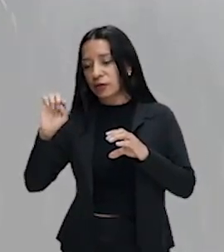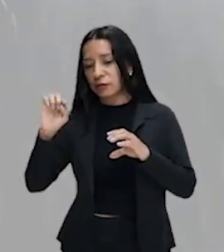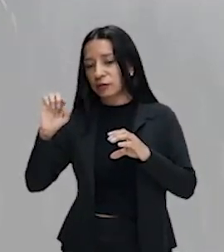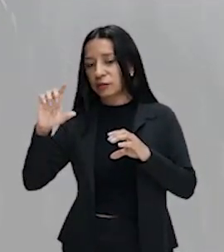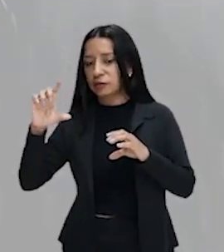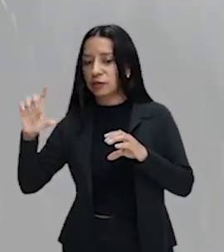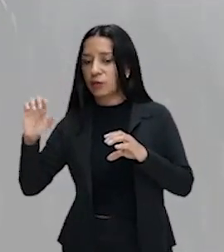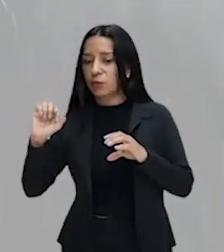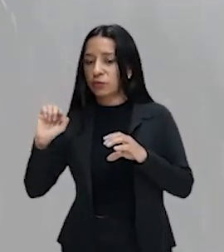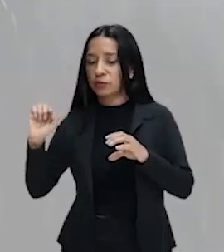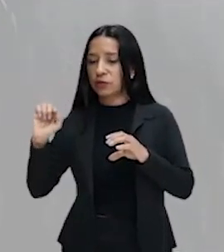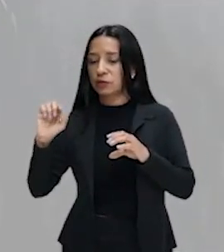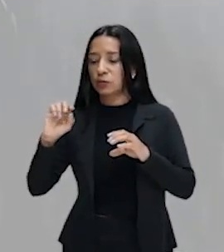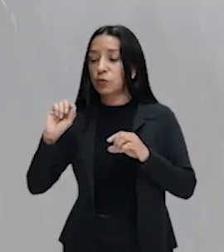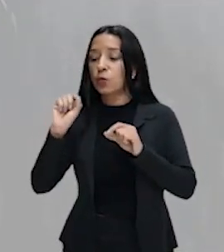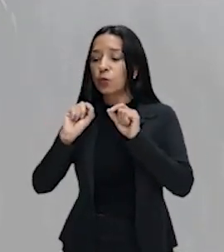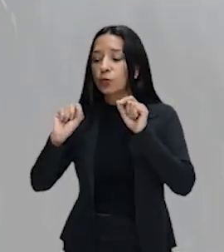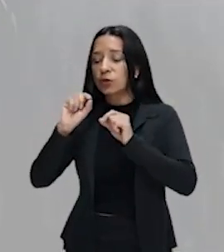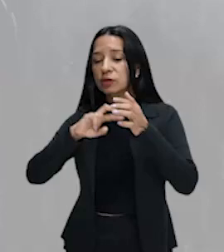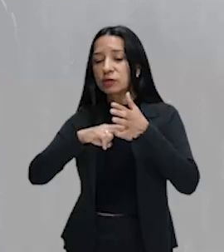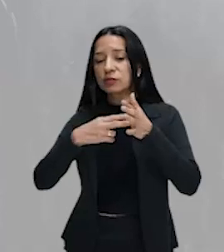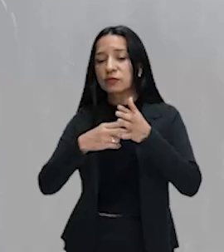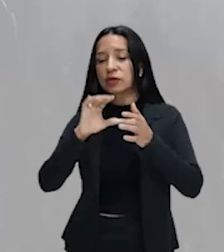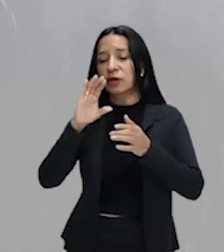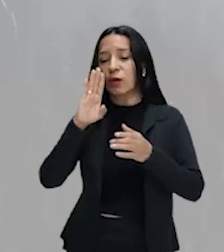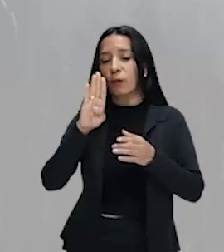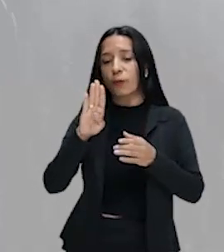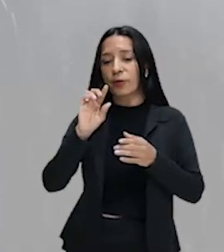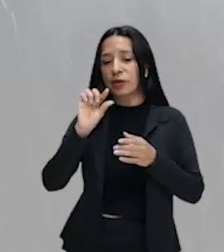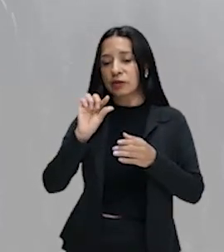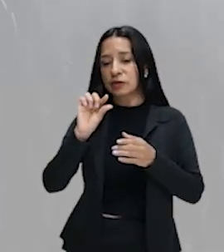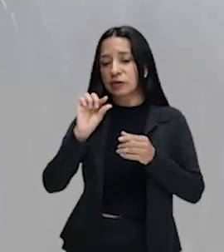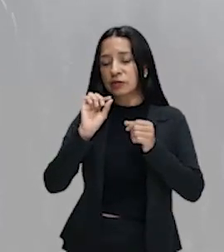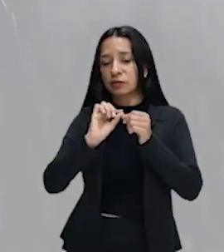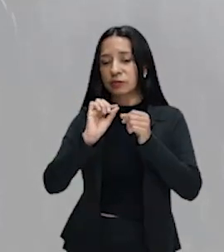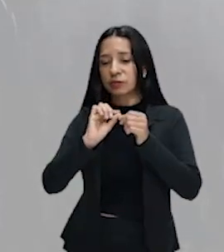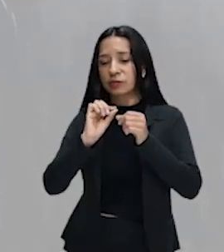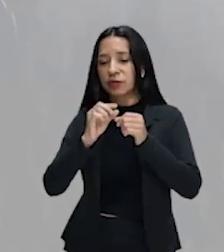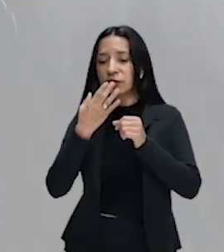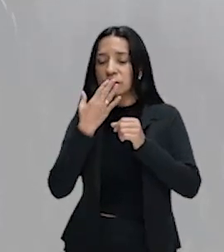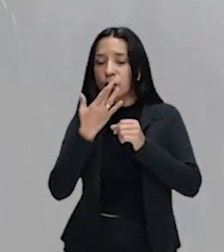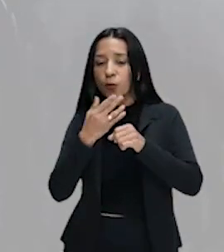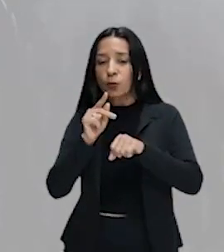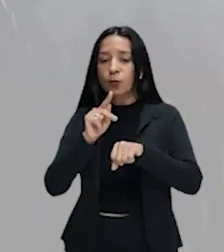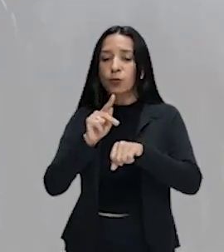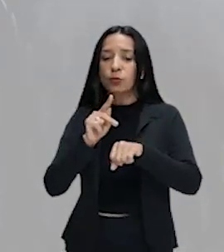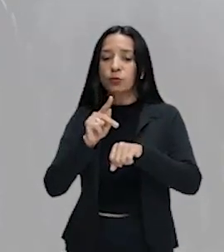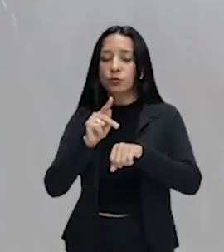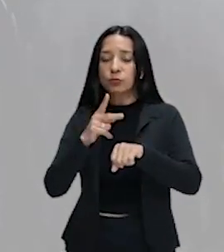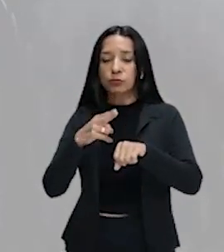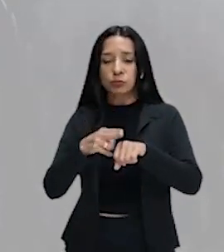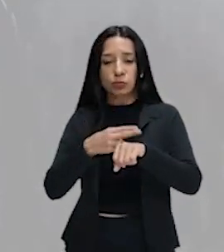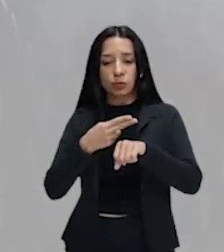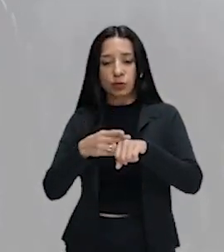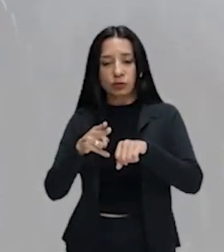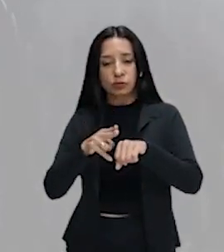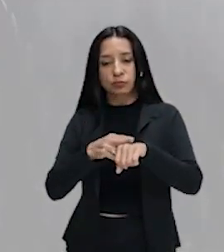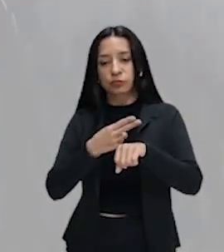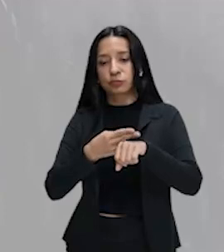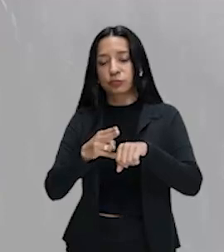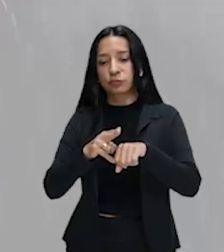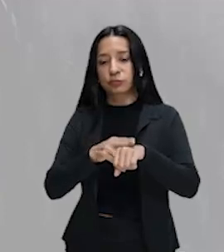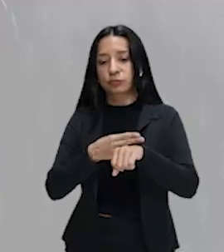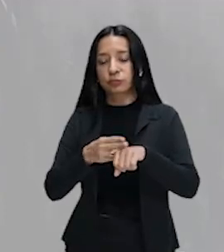que significa o Bzinho? O Bzinho, ele vai produzir o pigmento chocolate, certo? Bzinho,